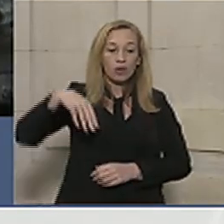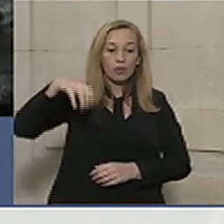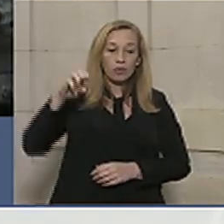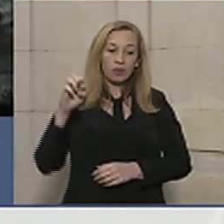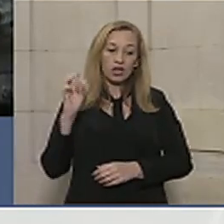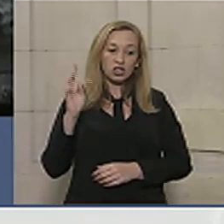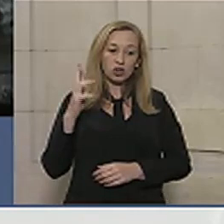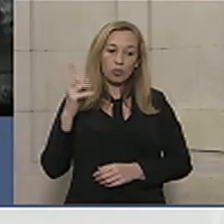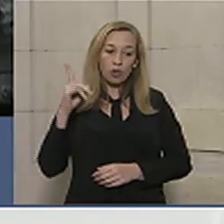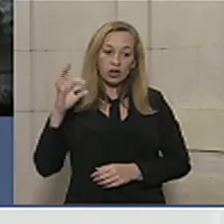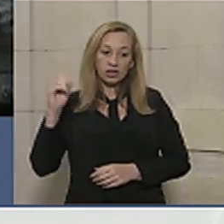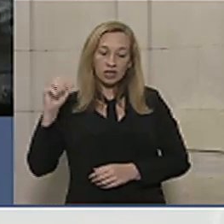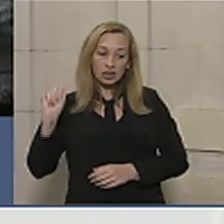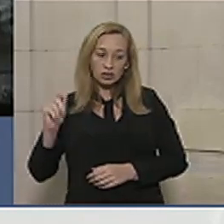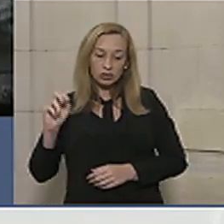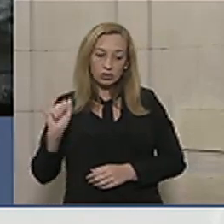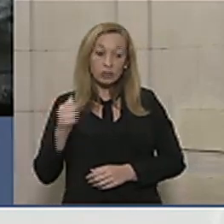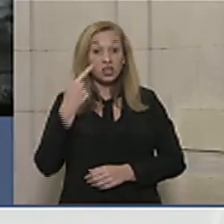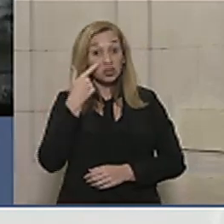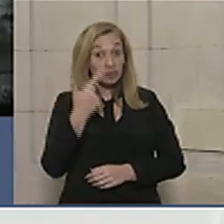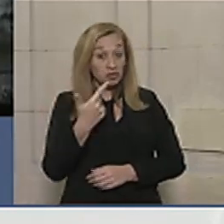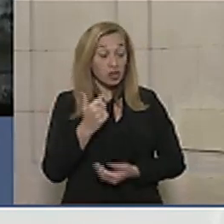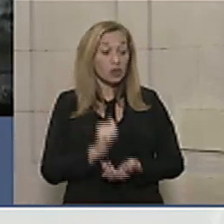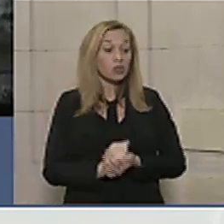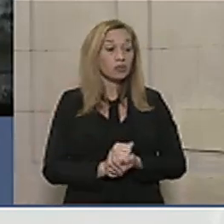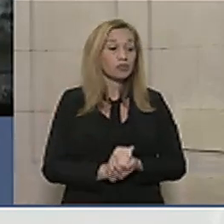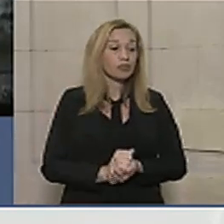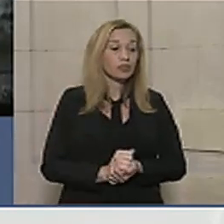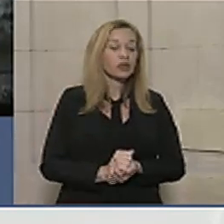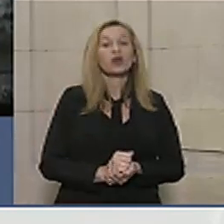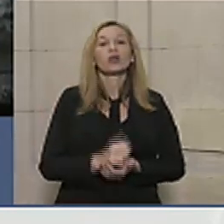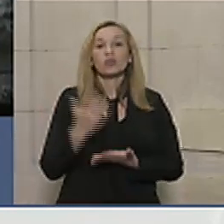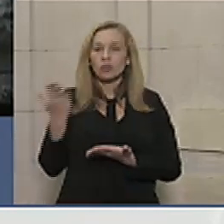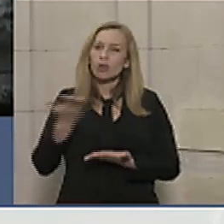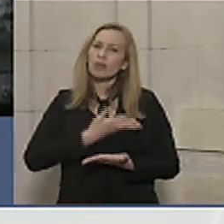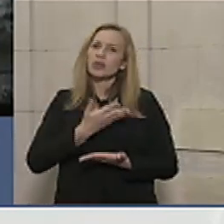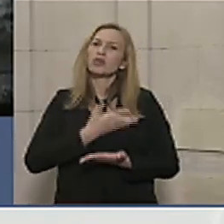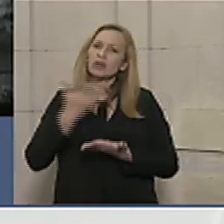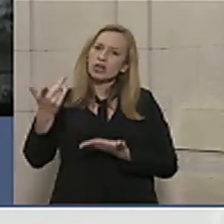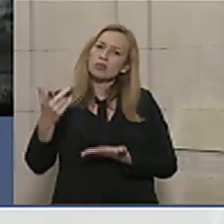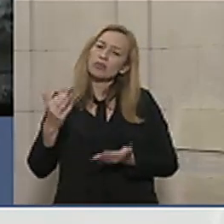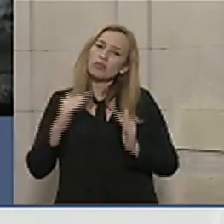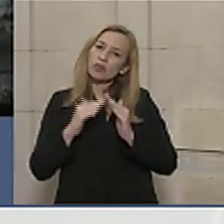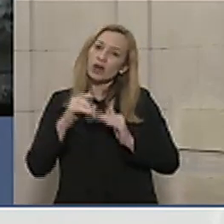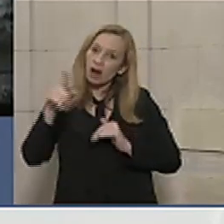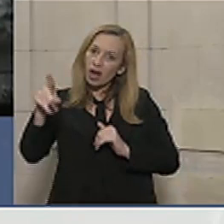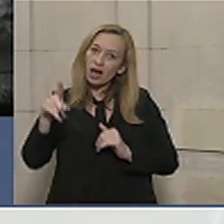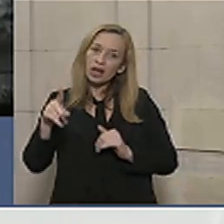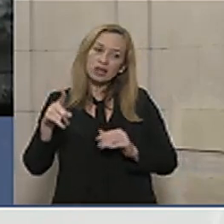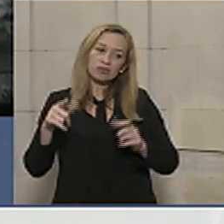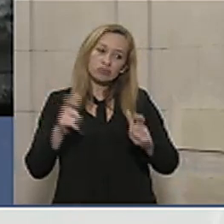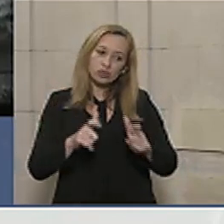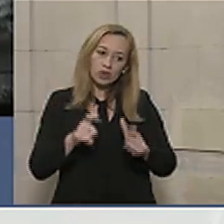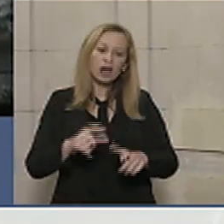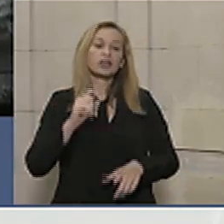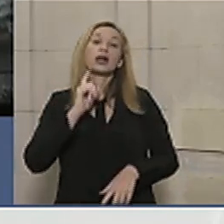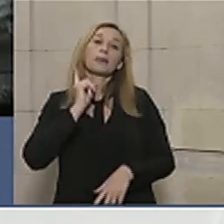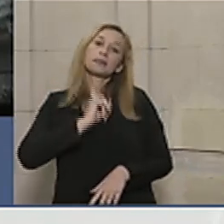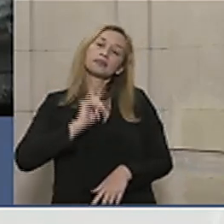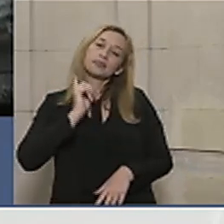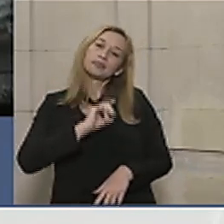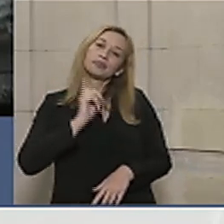posição definitiva. Vossa Excelência, que é ali daquela região da Baixada, que é uma região que depende do